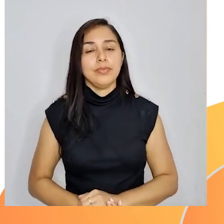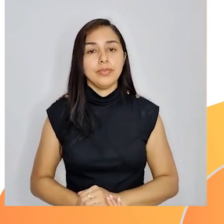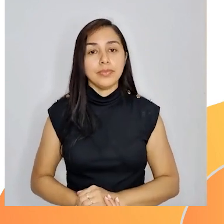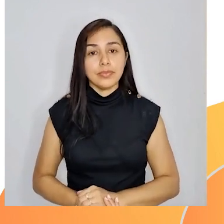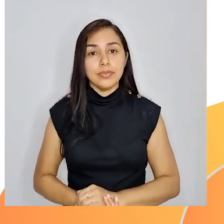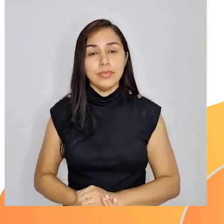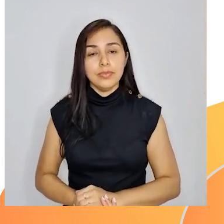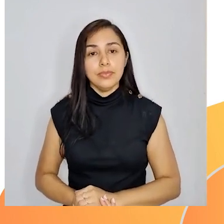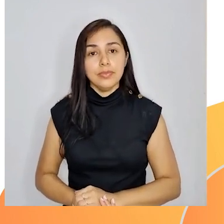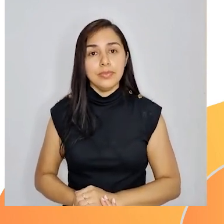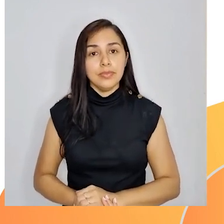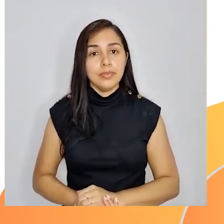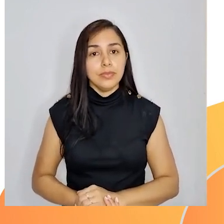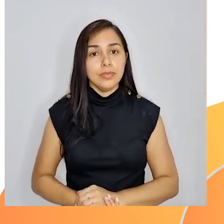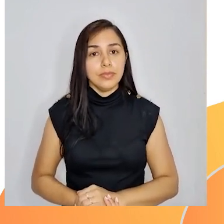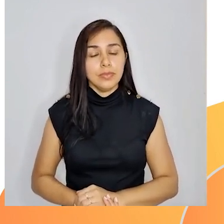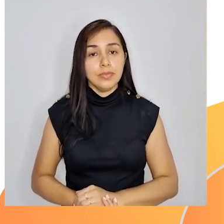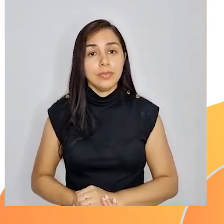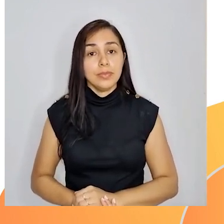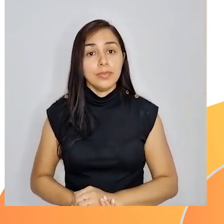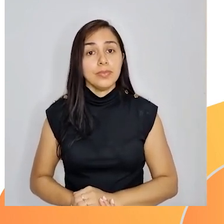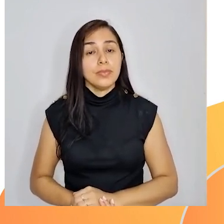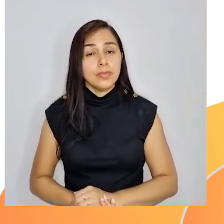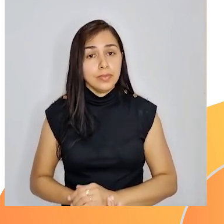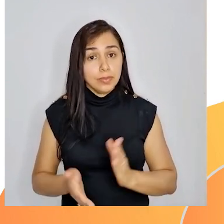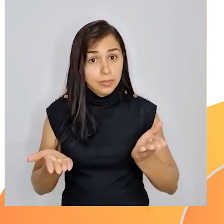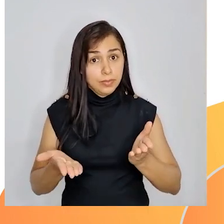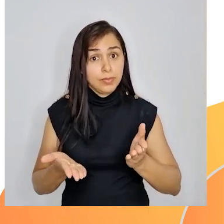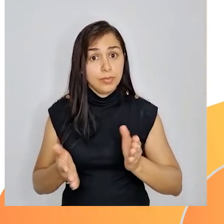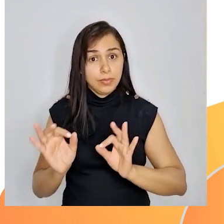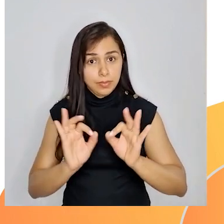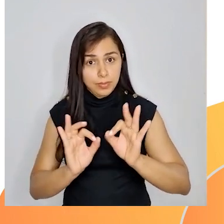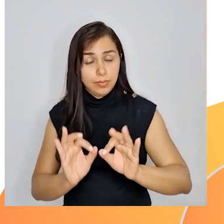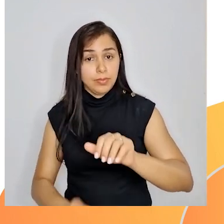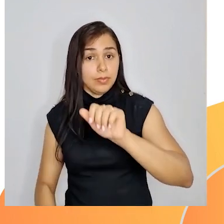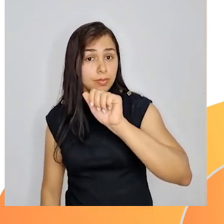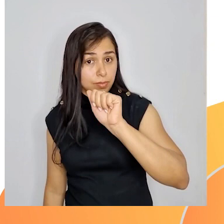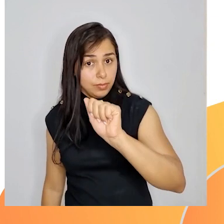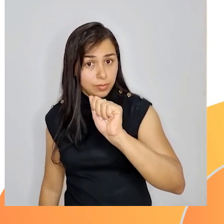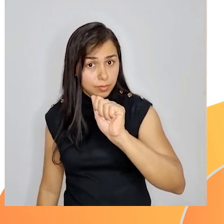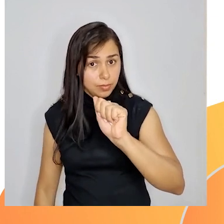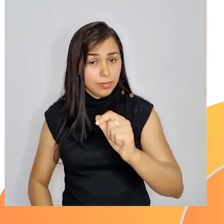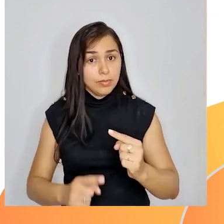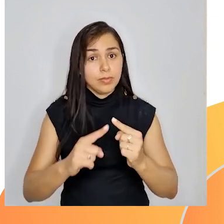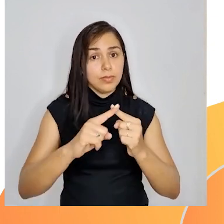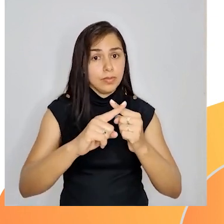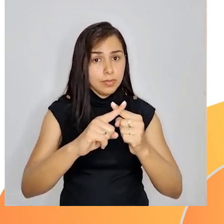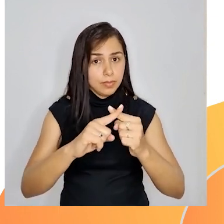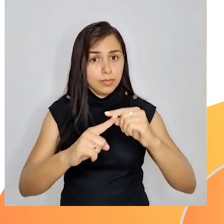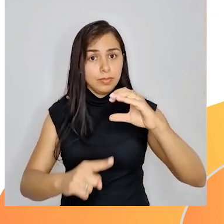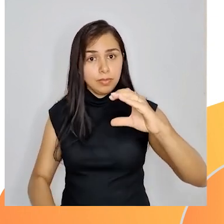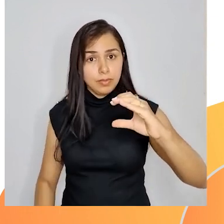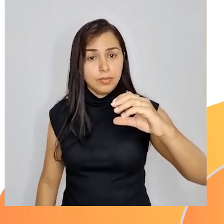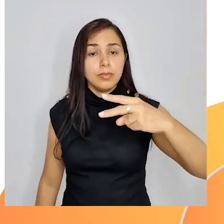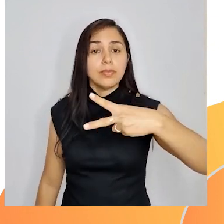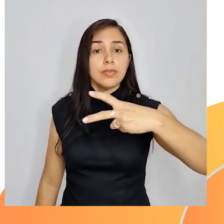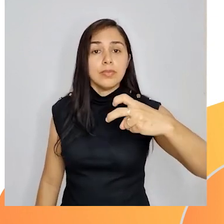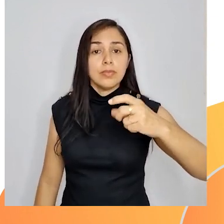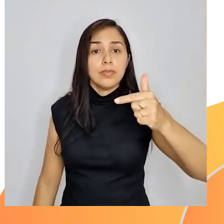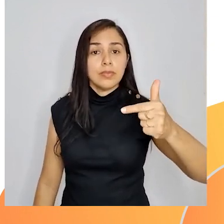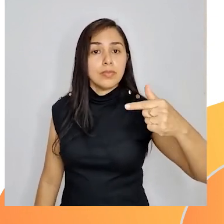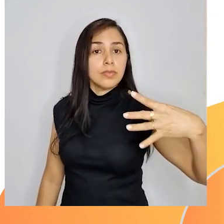e nós podemos dizer que a vezes c vai ser igual a 204